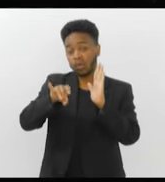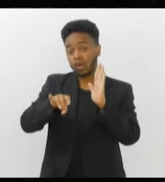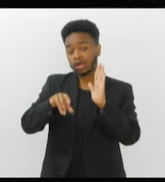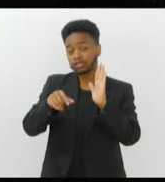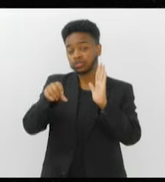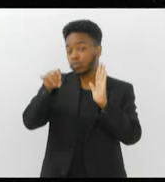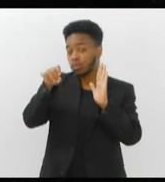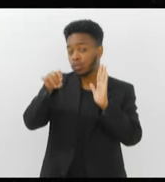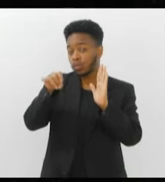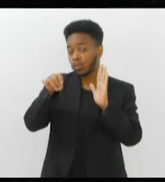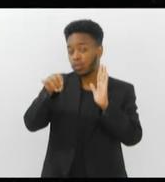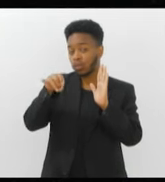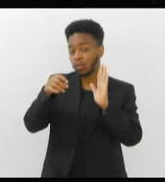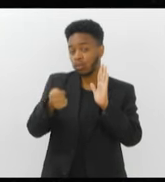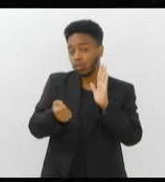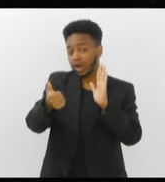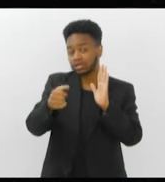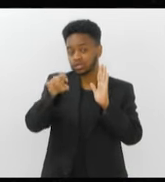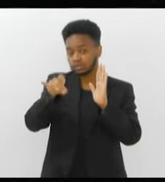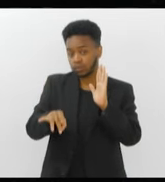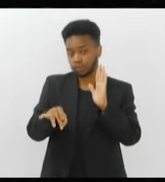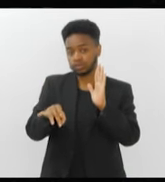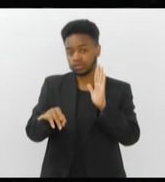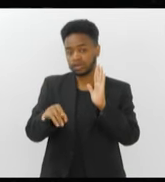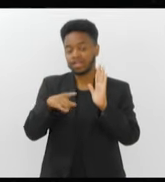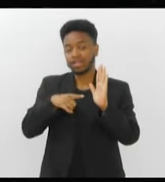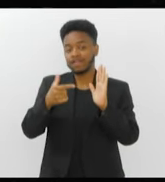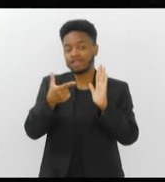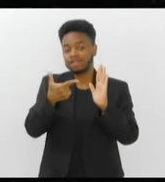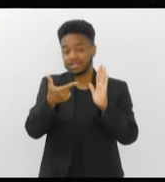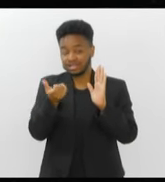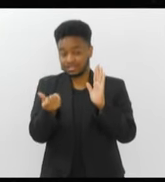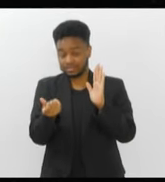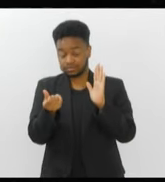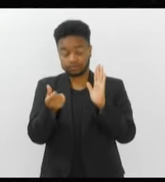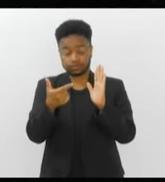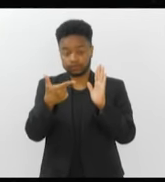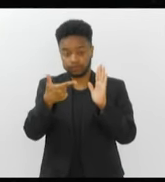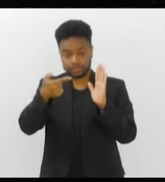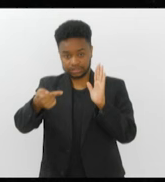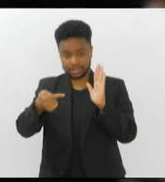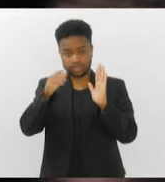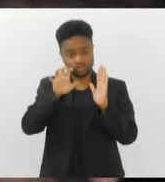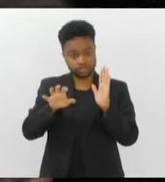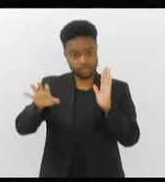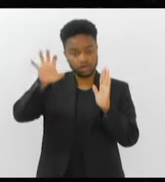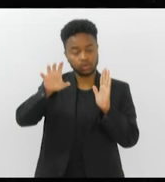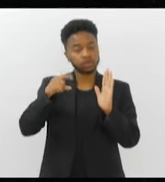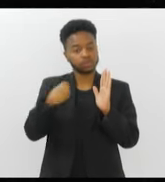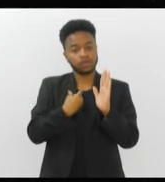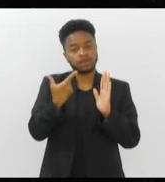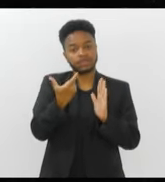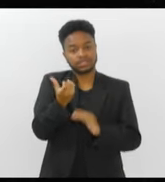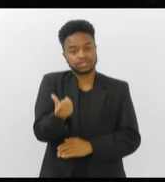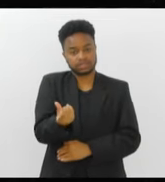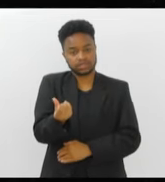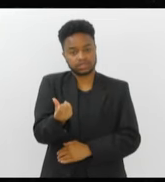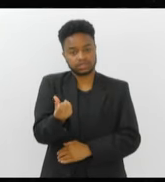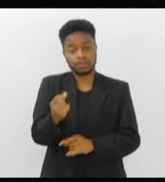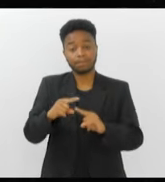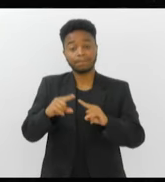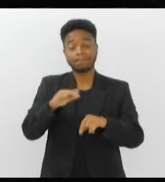penúltimo lugar entre as 27 unidades federativas. E mais grave